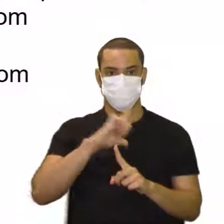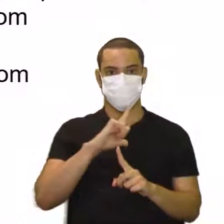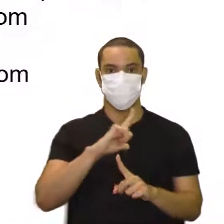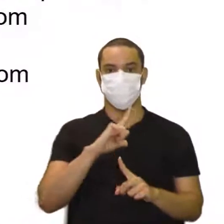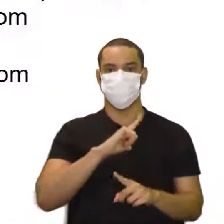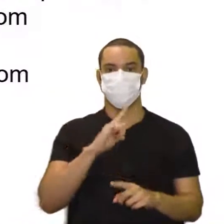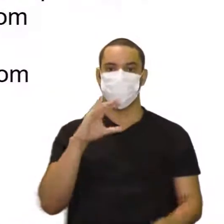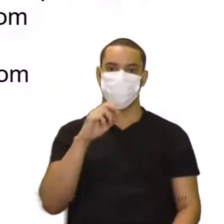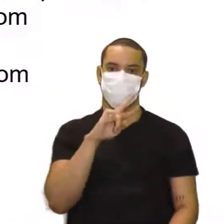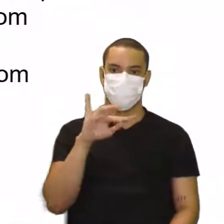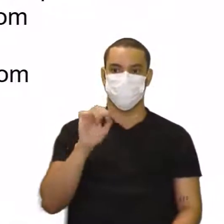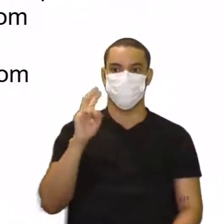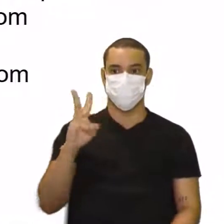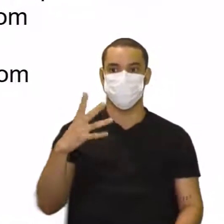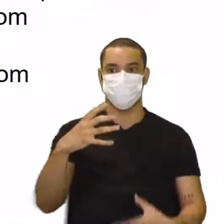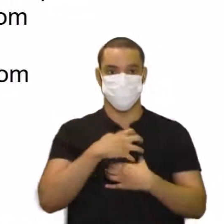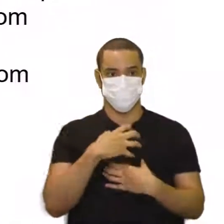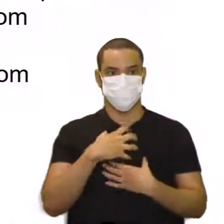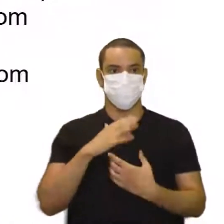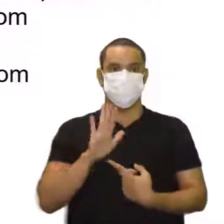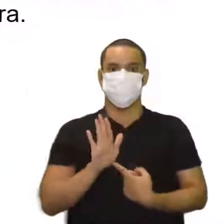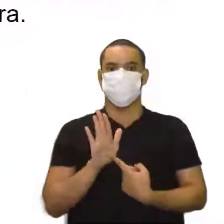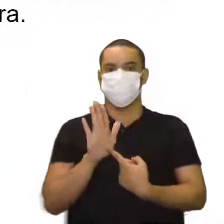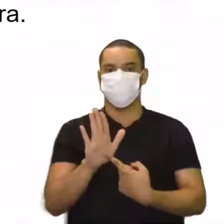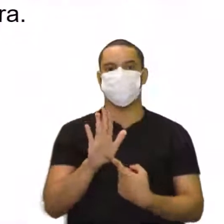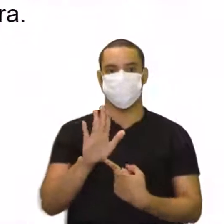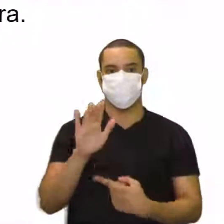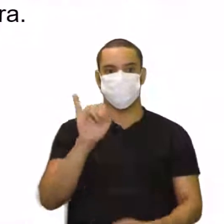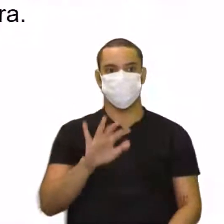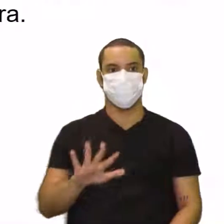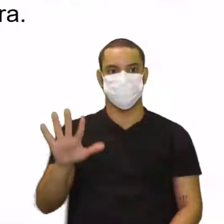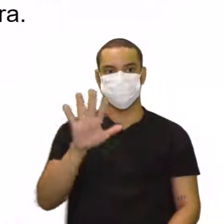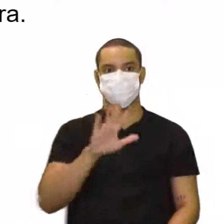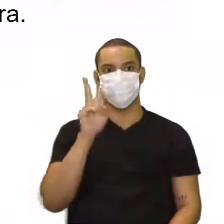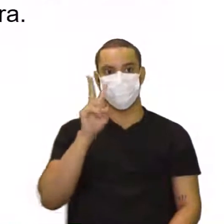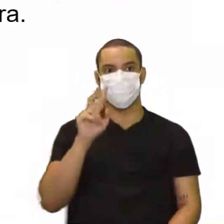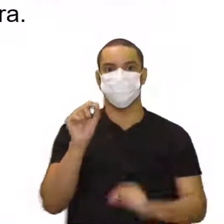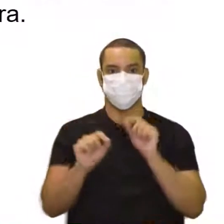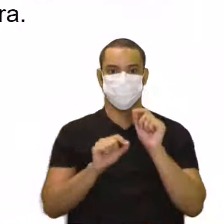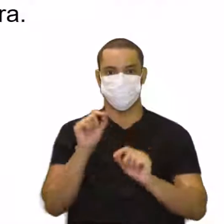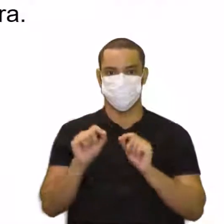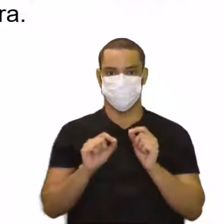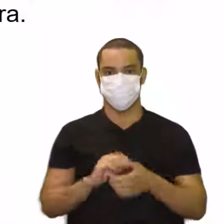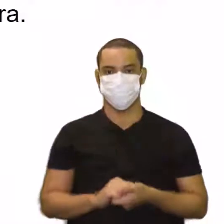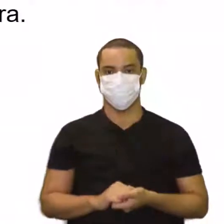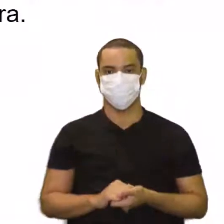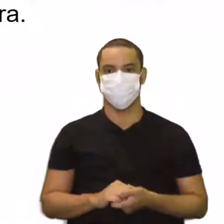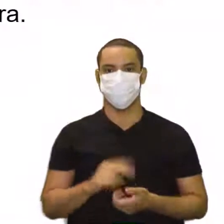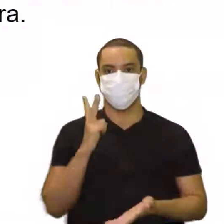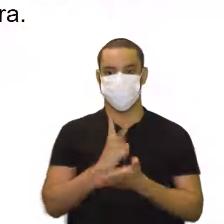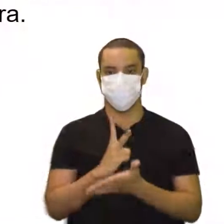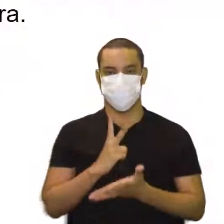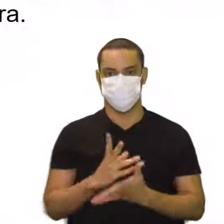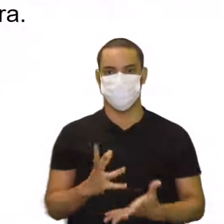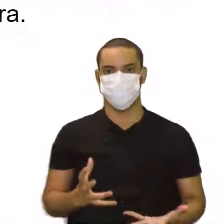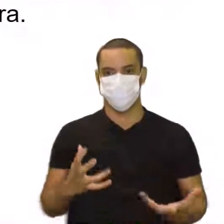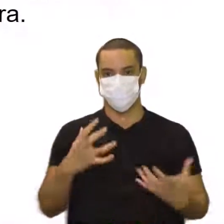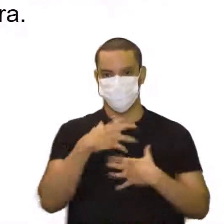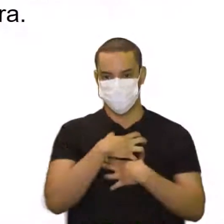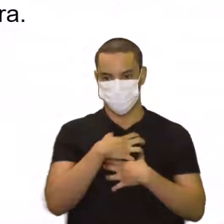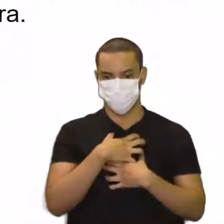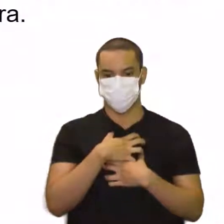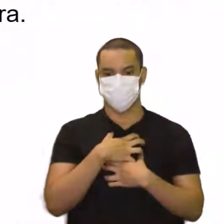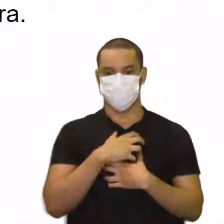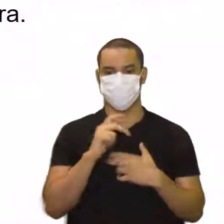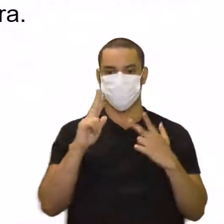o mesmo sentido apresentado na figura, vamos ver aqui, ó. Com o mesmo sentido apresentado na figura,